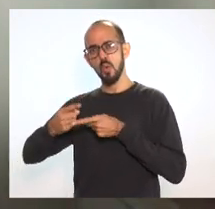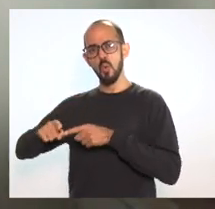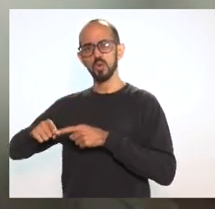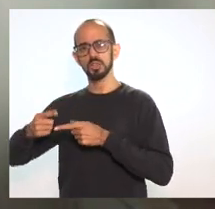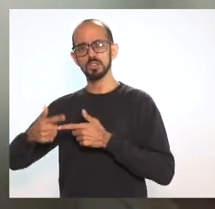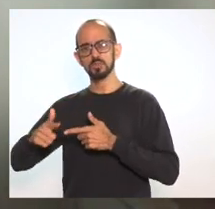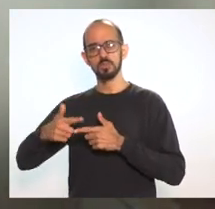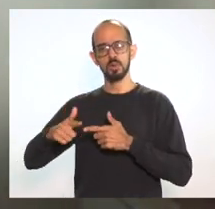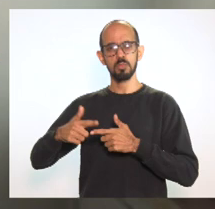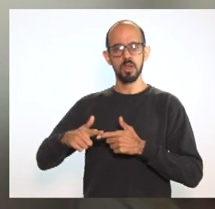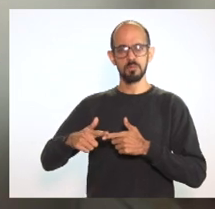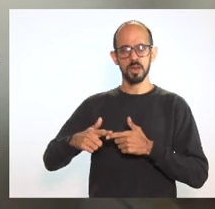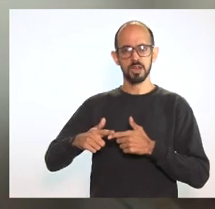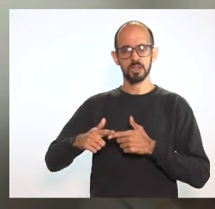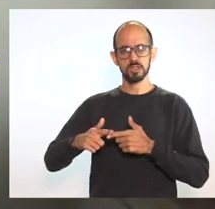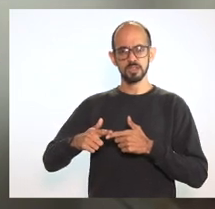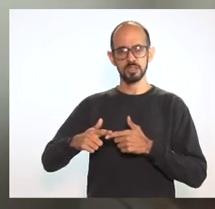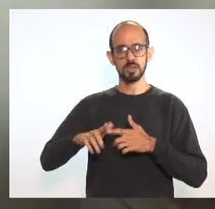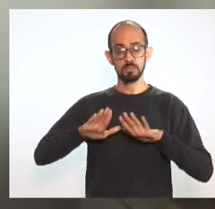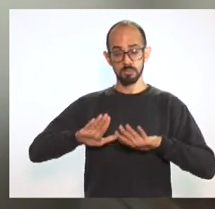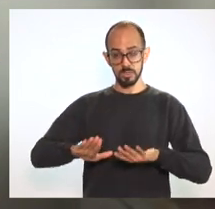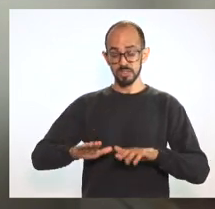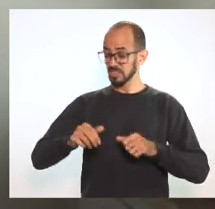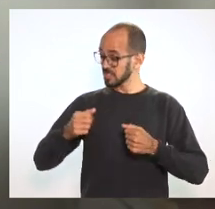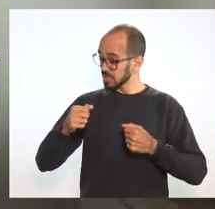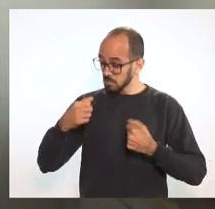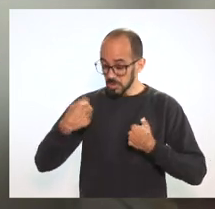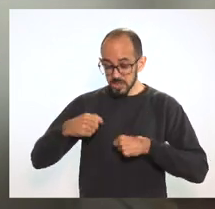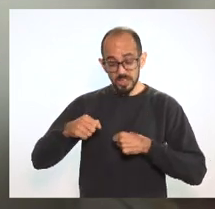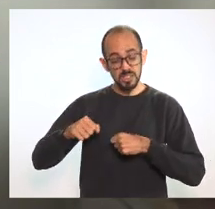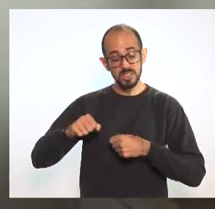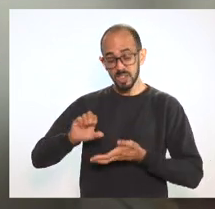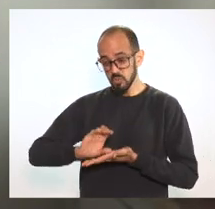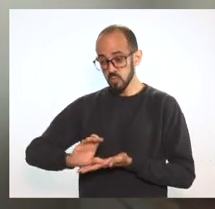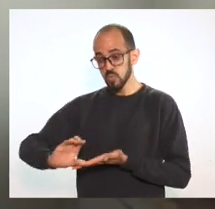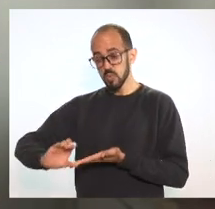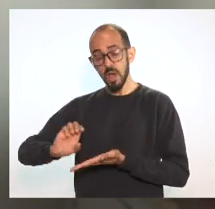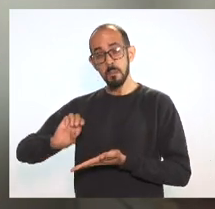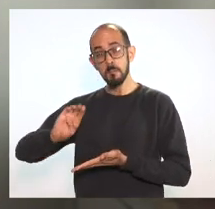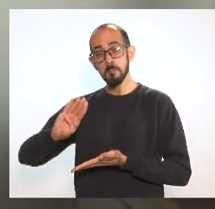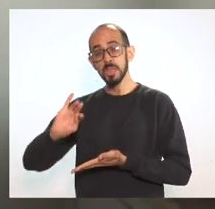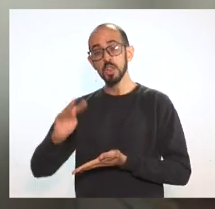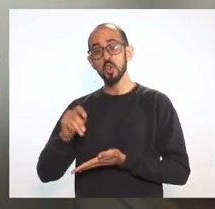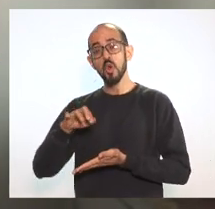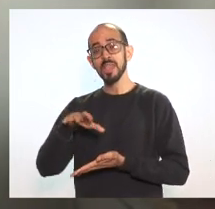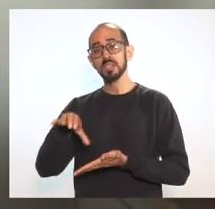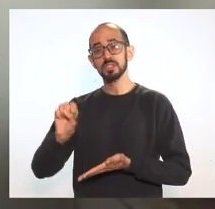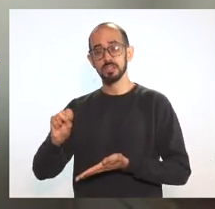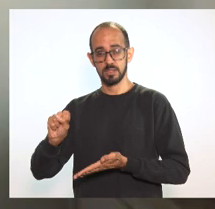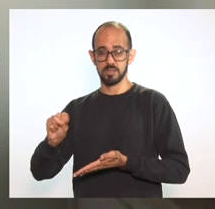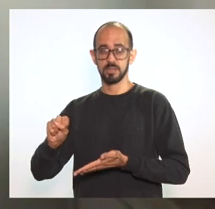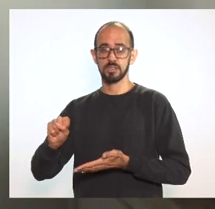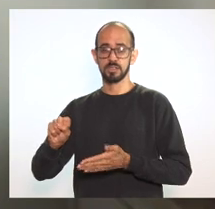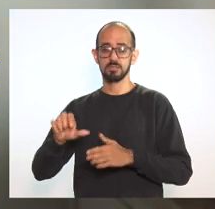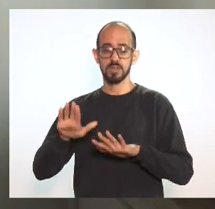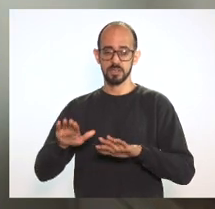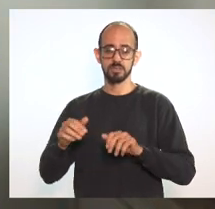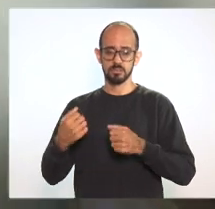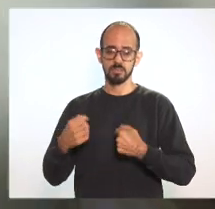mesmo que tenha que injetar bilhões de reais na nossa economia.